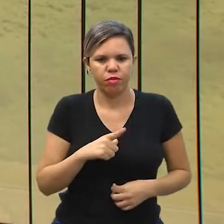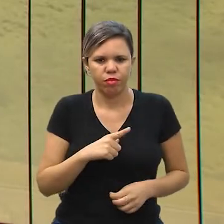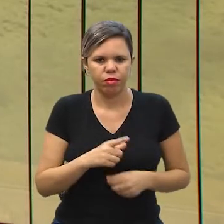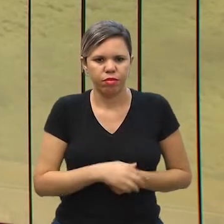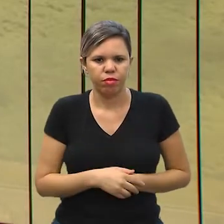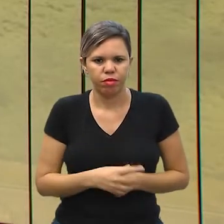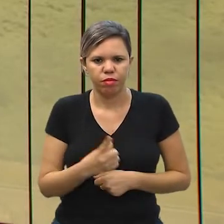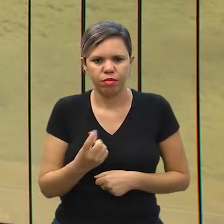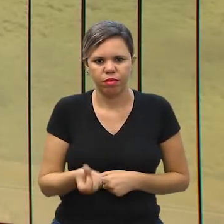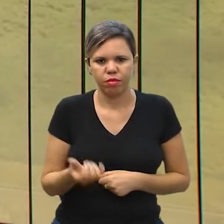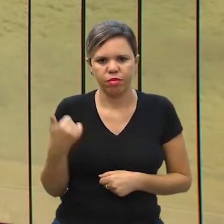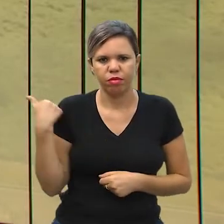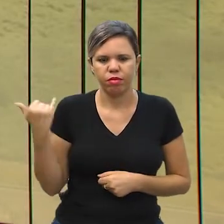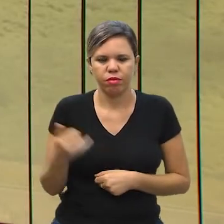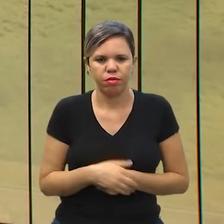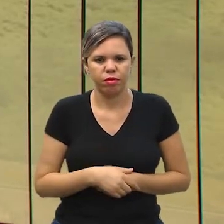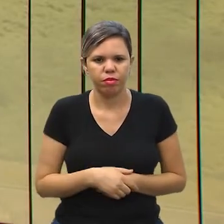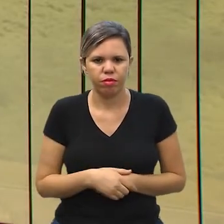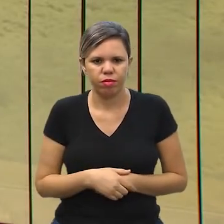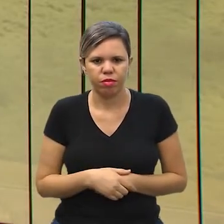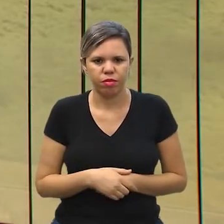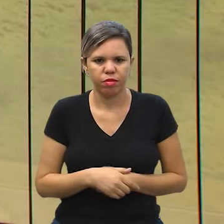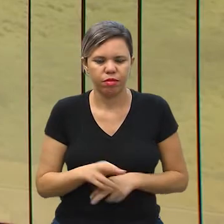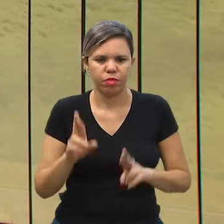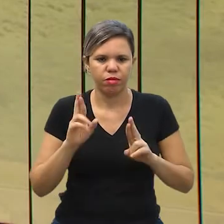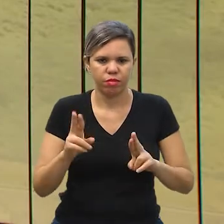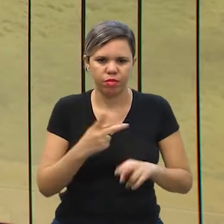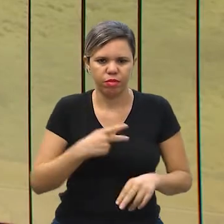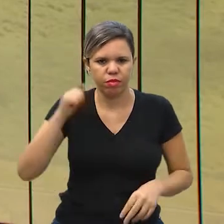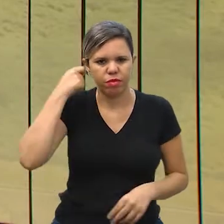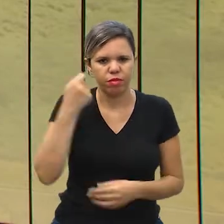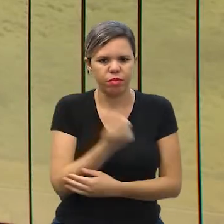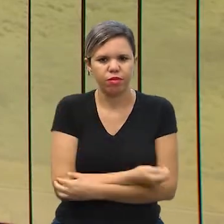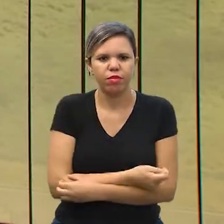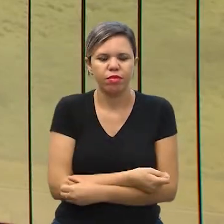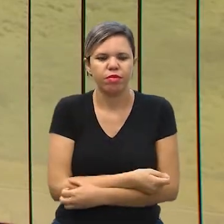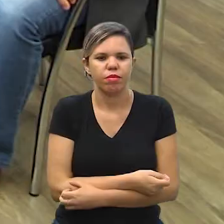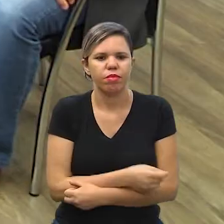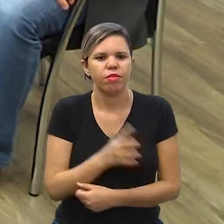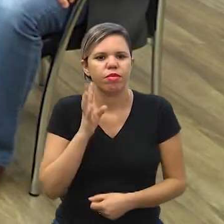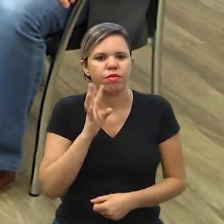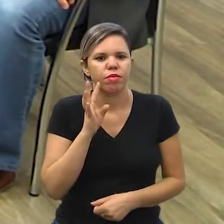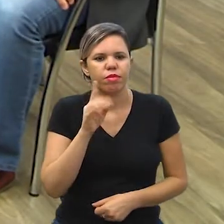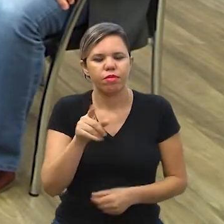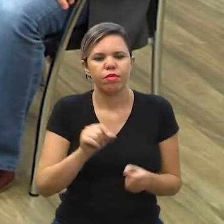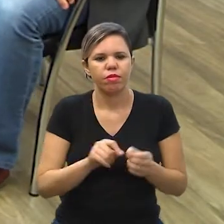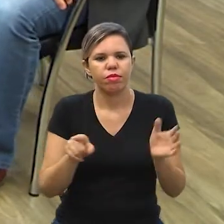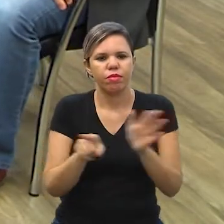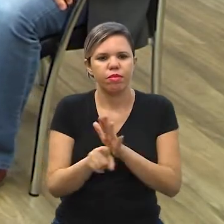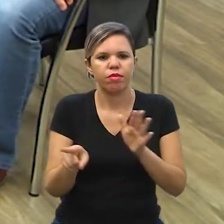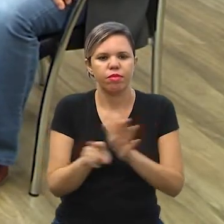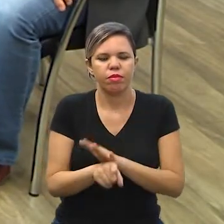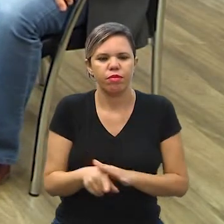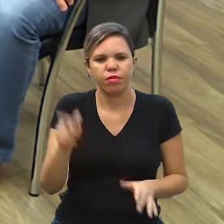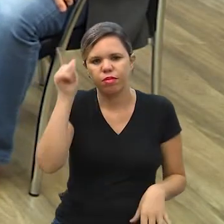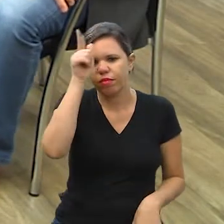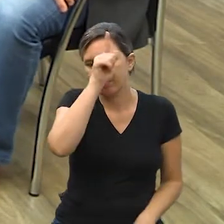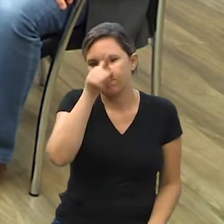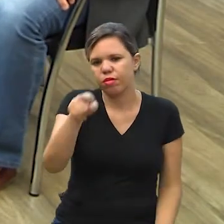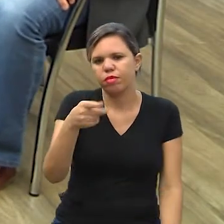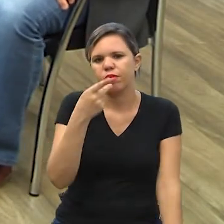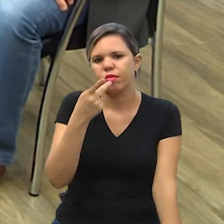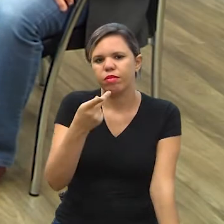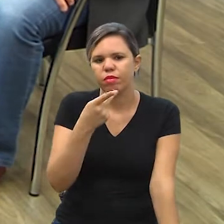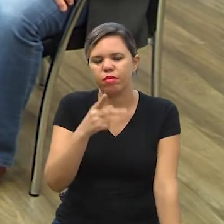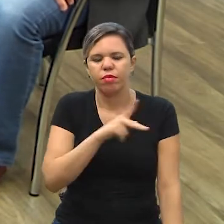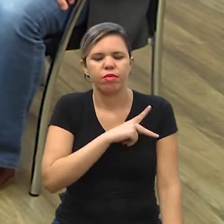tem 16 anos né ser torcedor também da Ponte Preta Ai que legal eu vou fazer a mesma pergunta que eu fiz para o